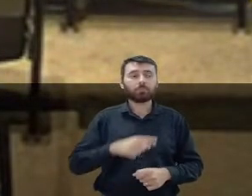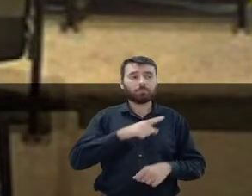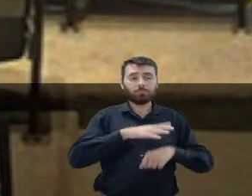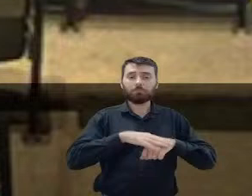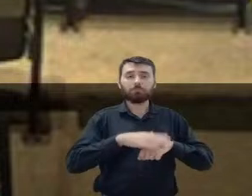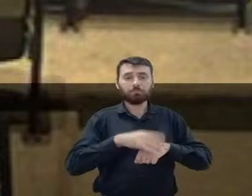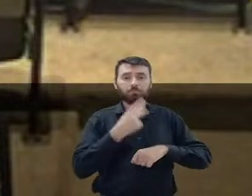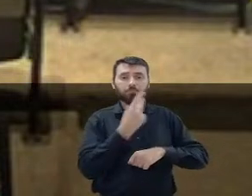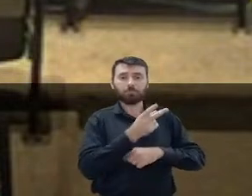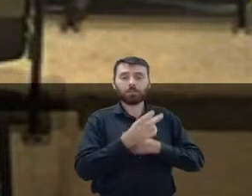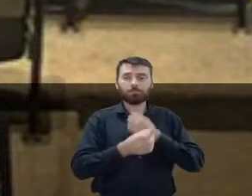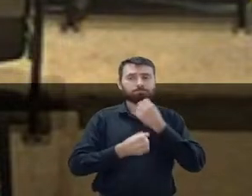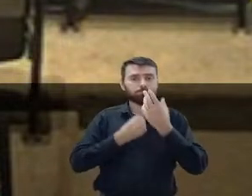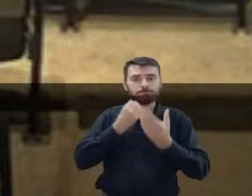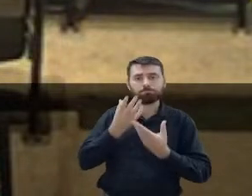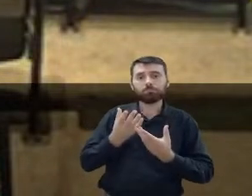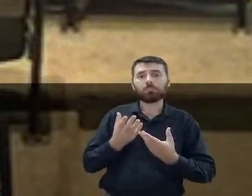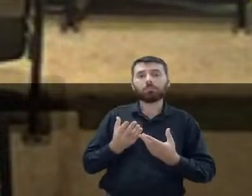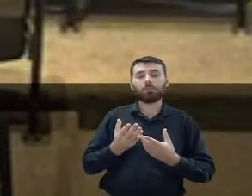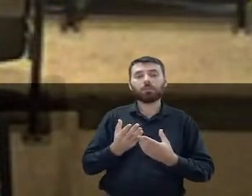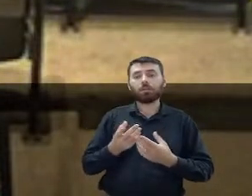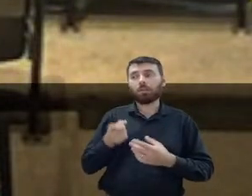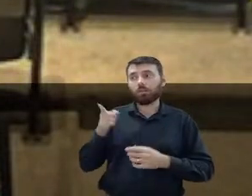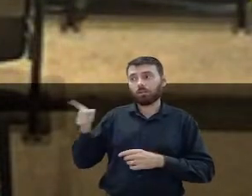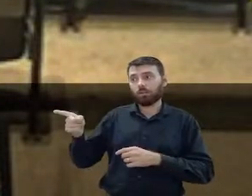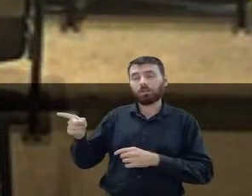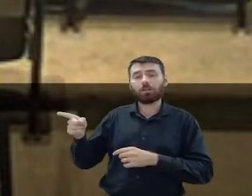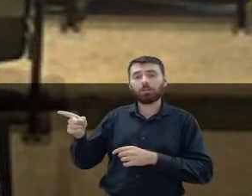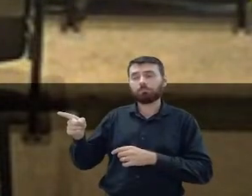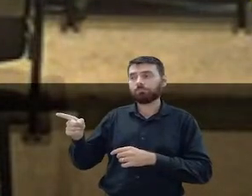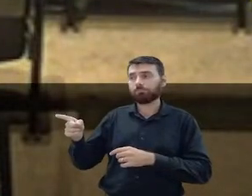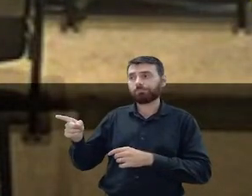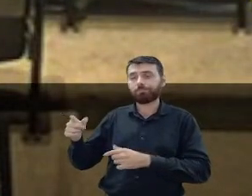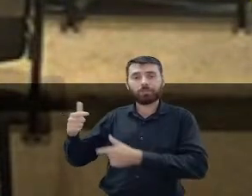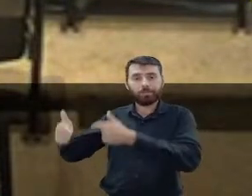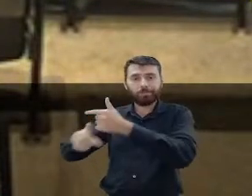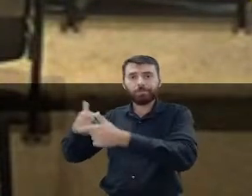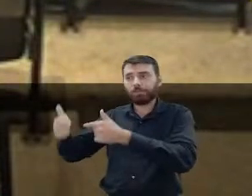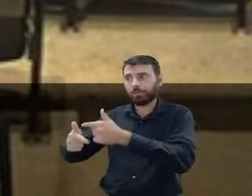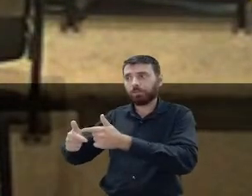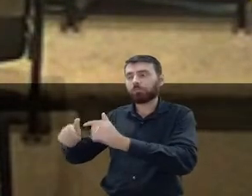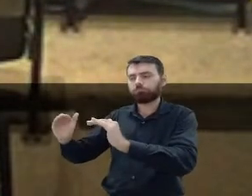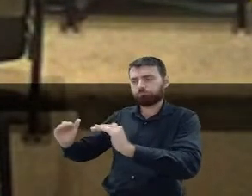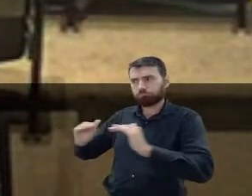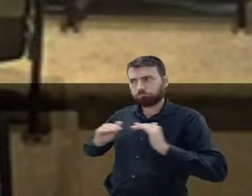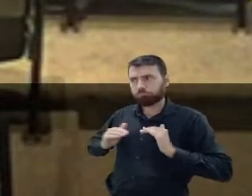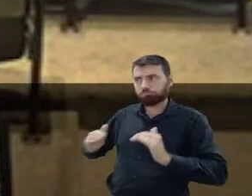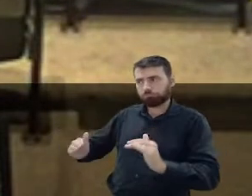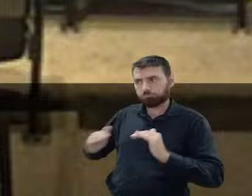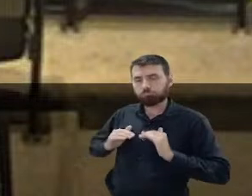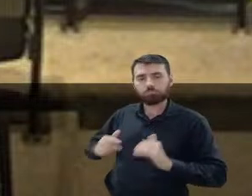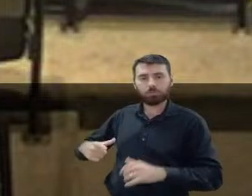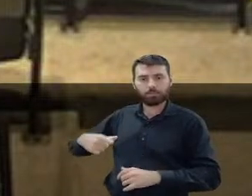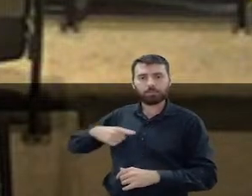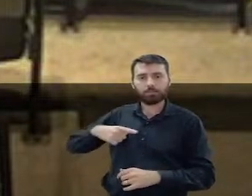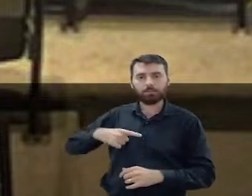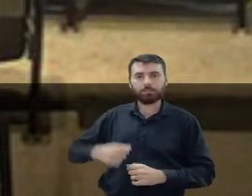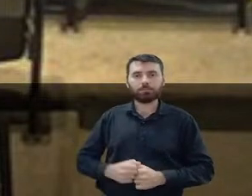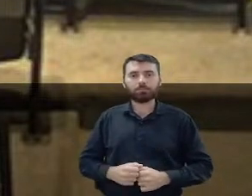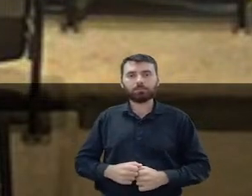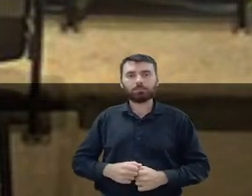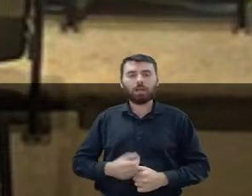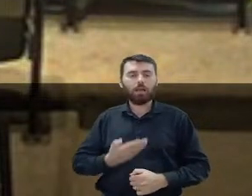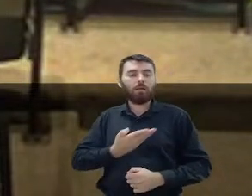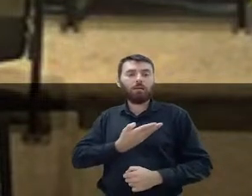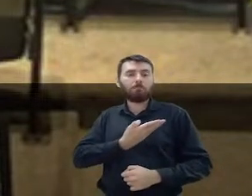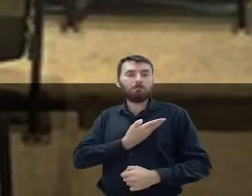mantinha a recorrente sobre a sua subordinação, ficando patente que não foi comprovado qualquer relacionamento amoroso